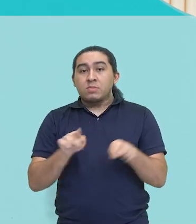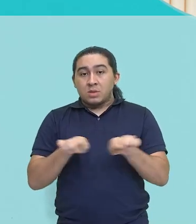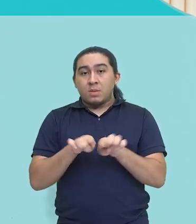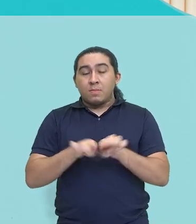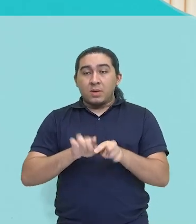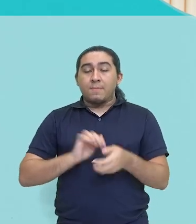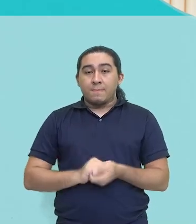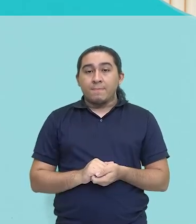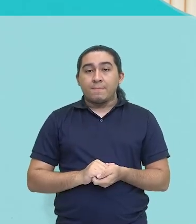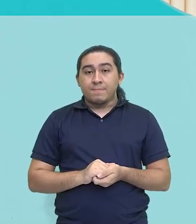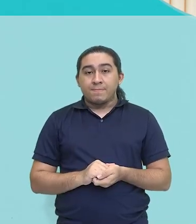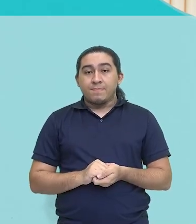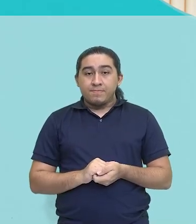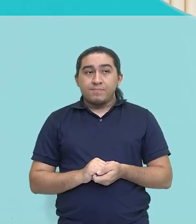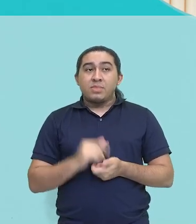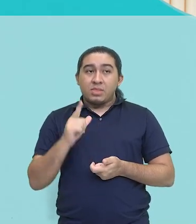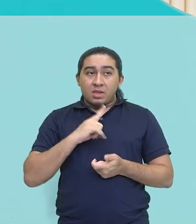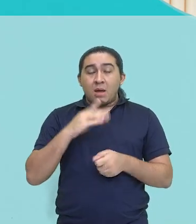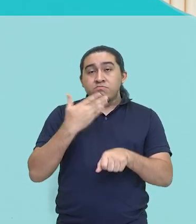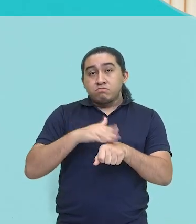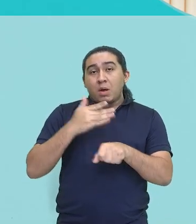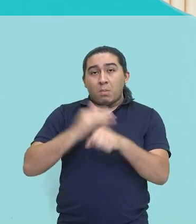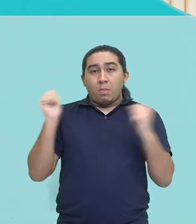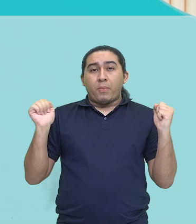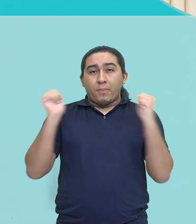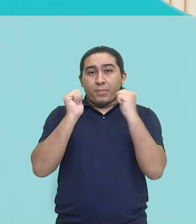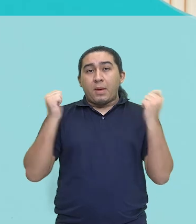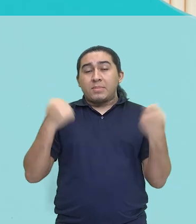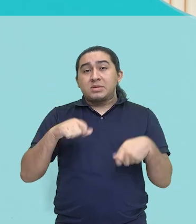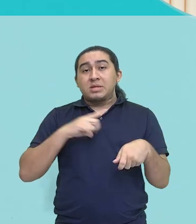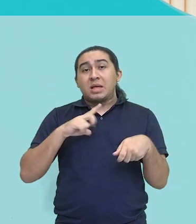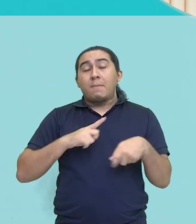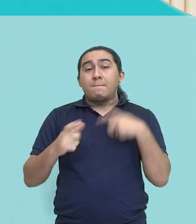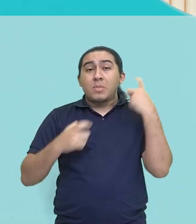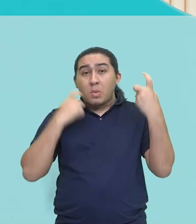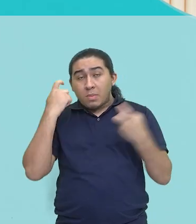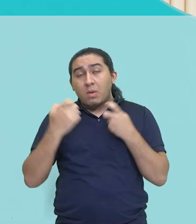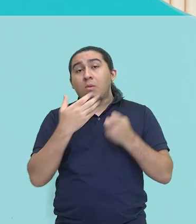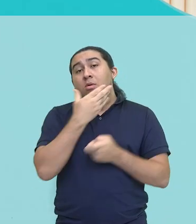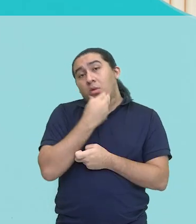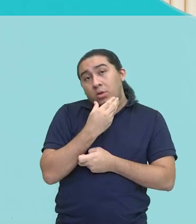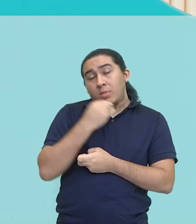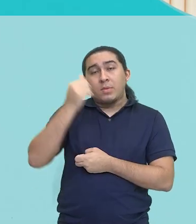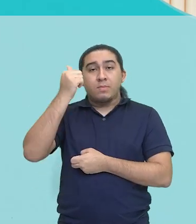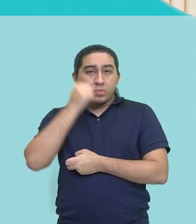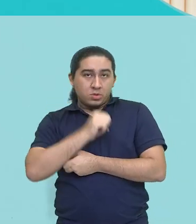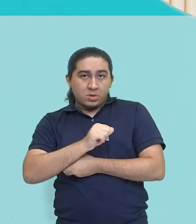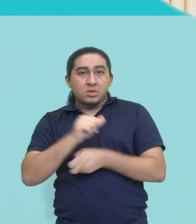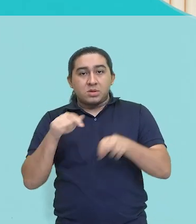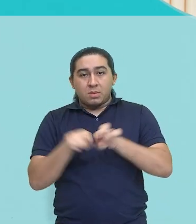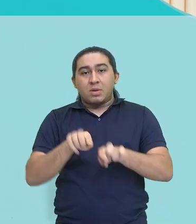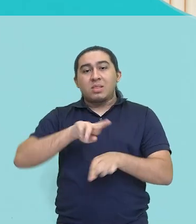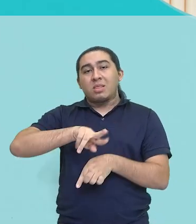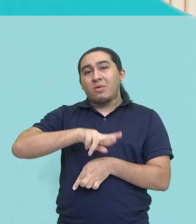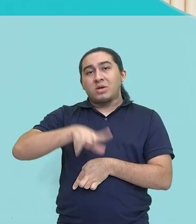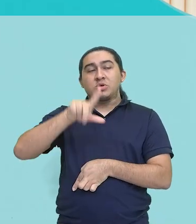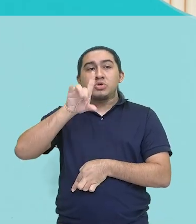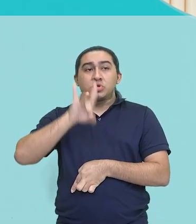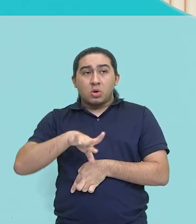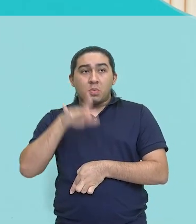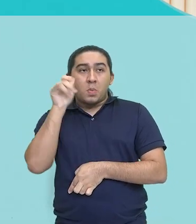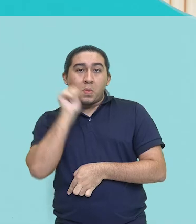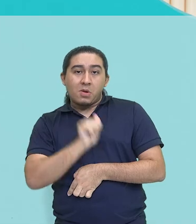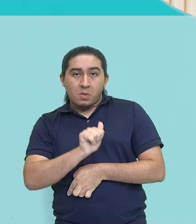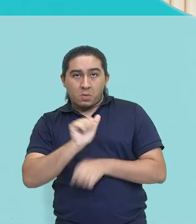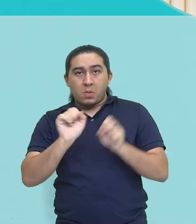de trabalhar com atividade física. É necessário que você se preocupe, tanto homens quanto mulheres, não somente as mulheres, tá